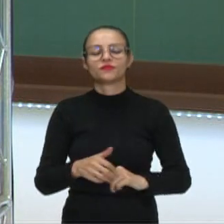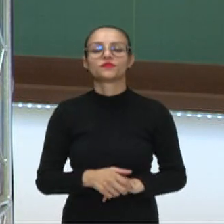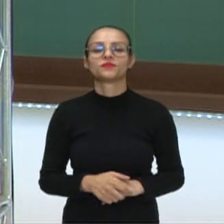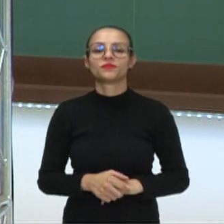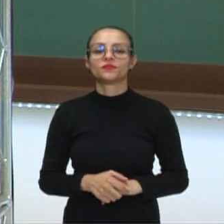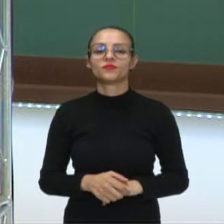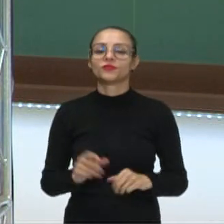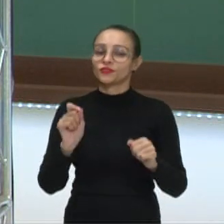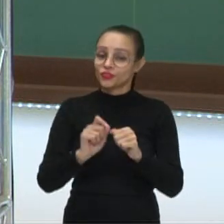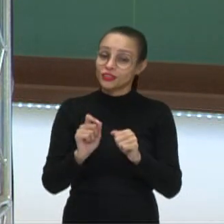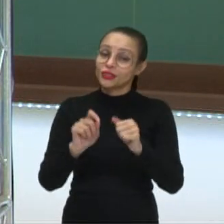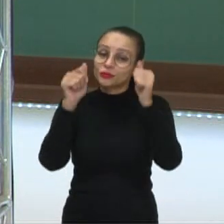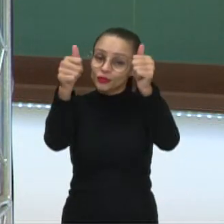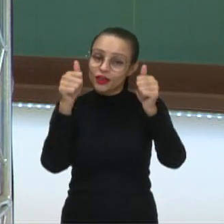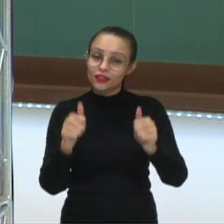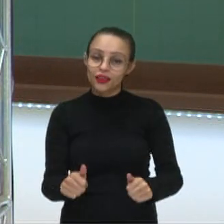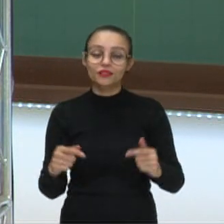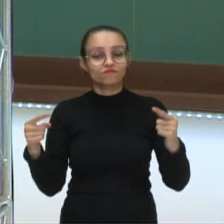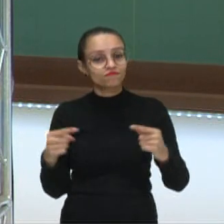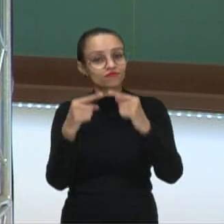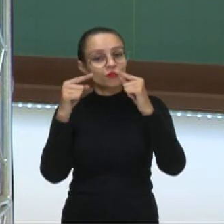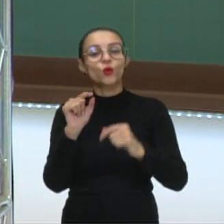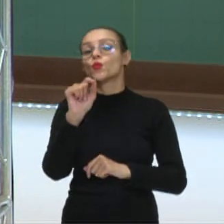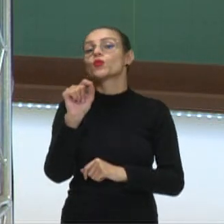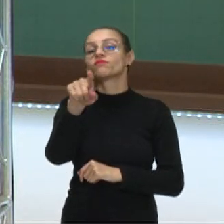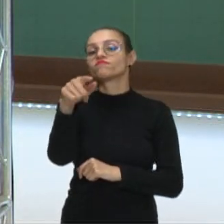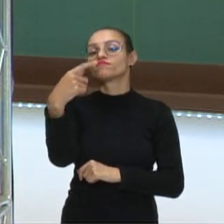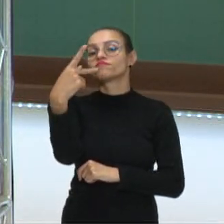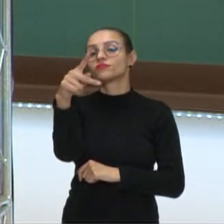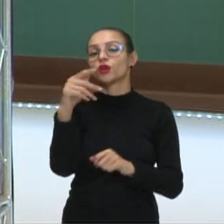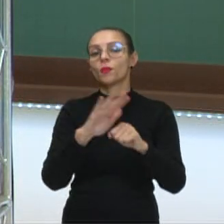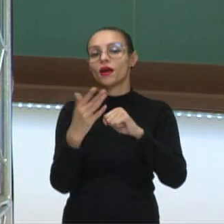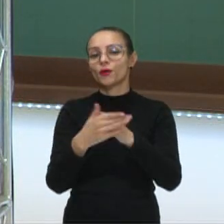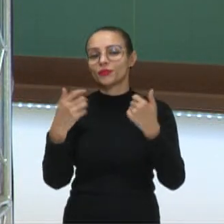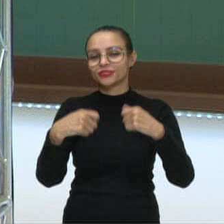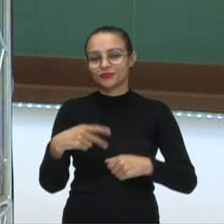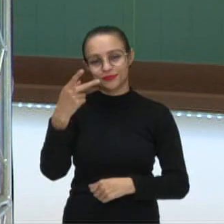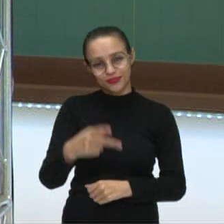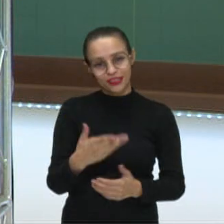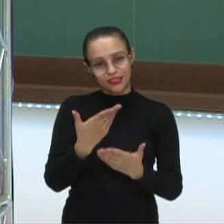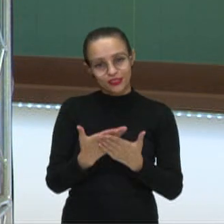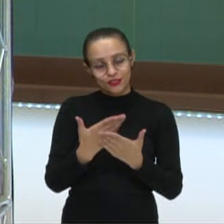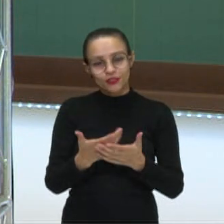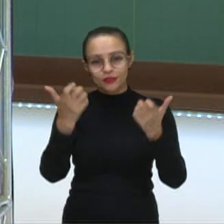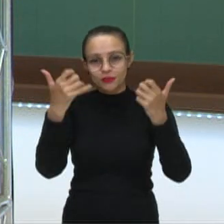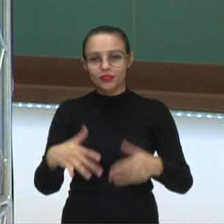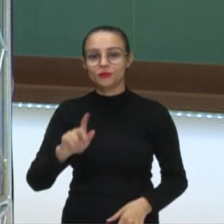Produzimos um cartaz de acordo com a necessidade do bairro. Neste